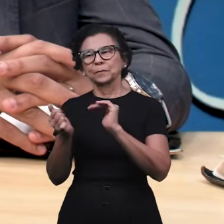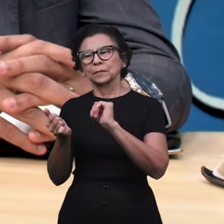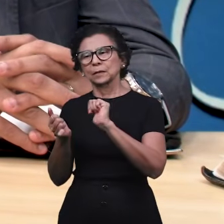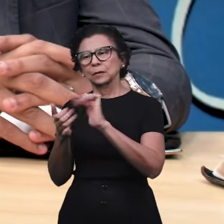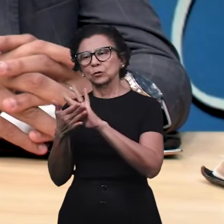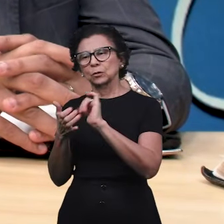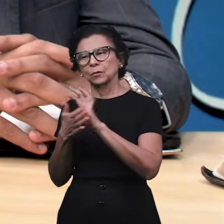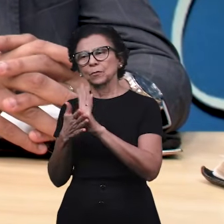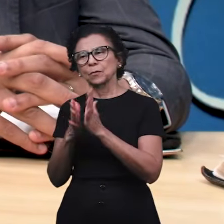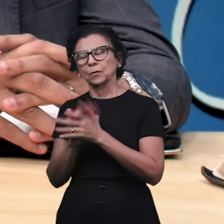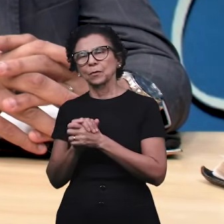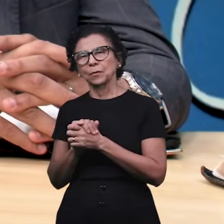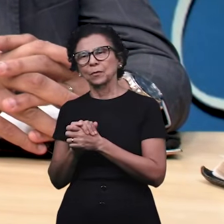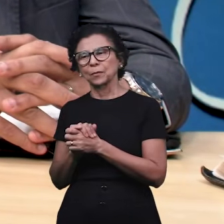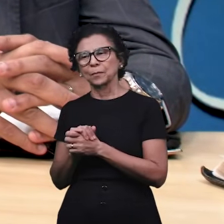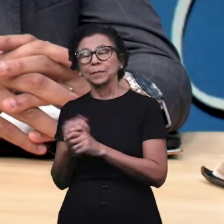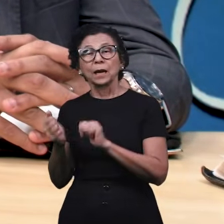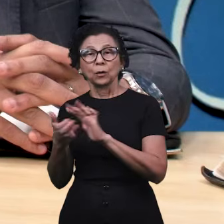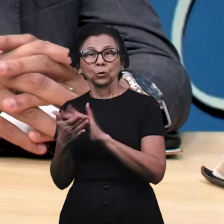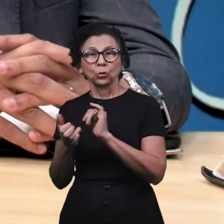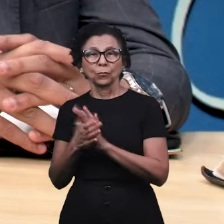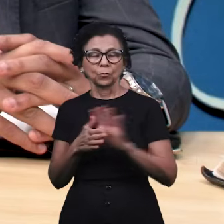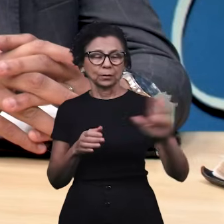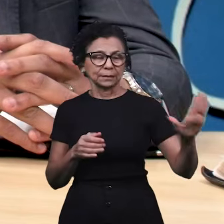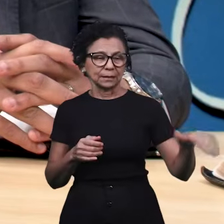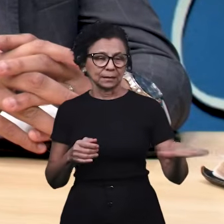né? Tanto das crianças, até do